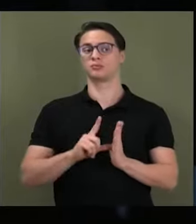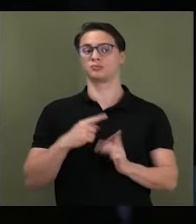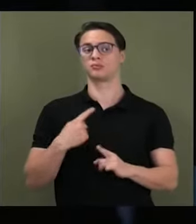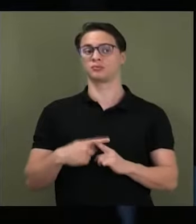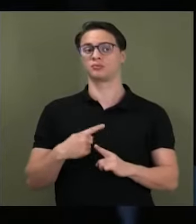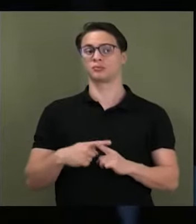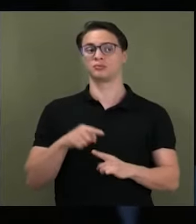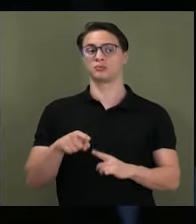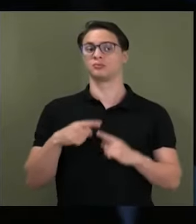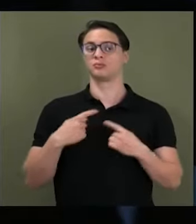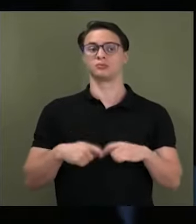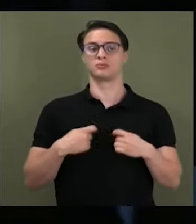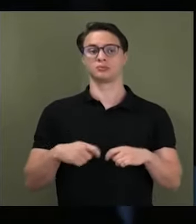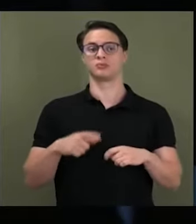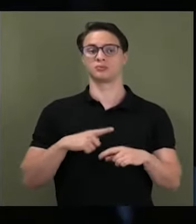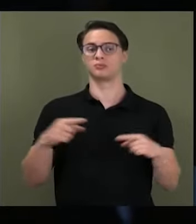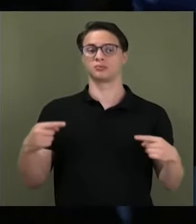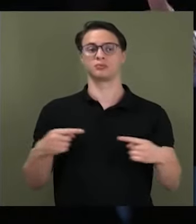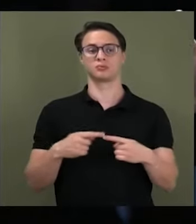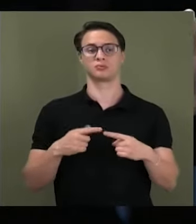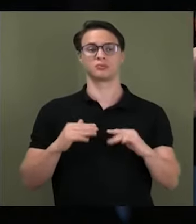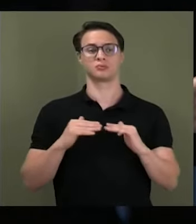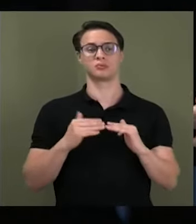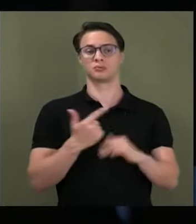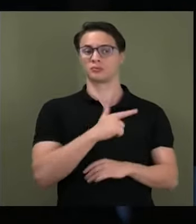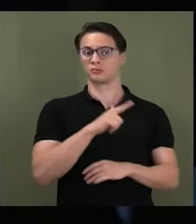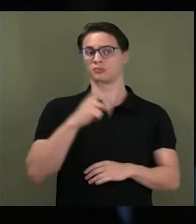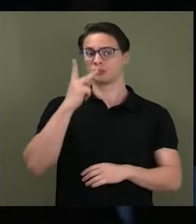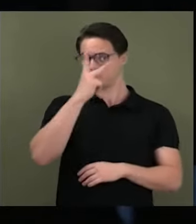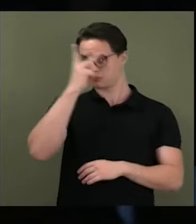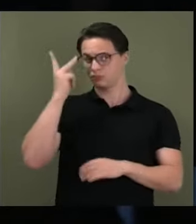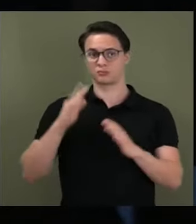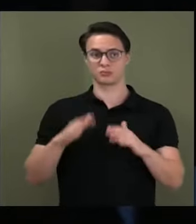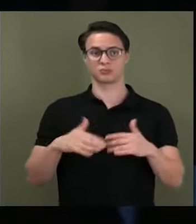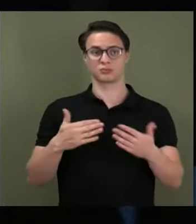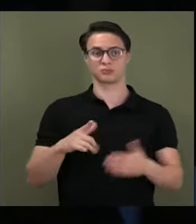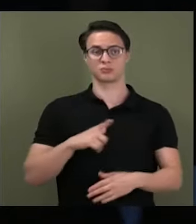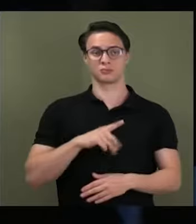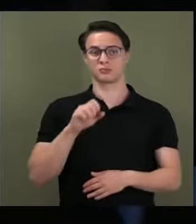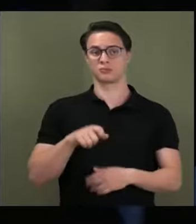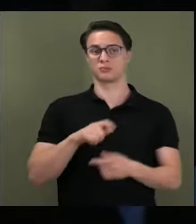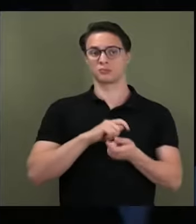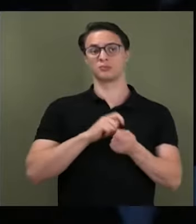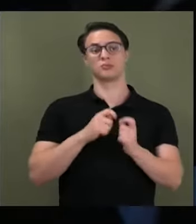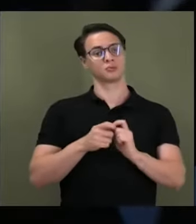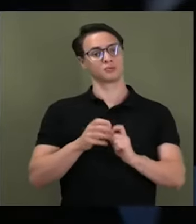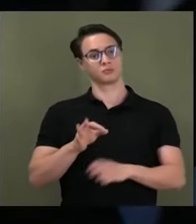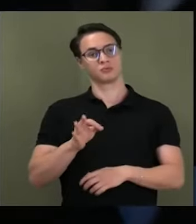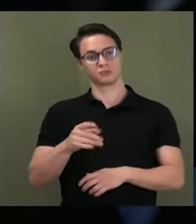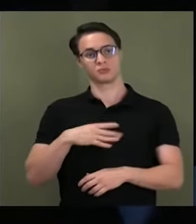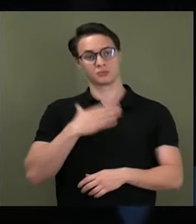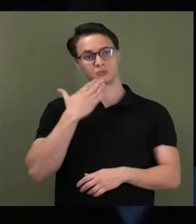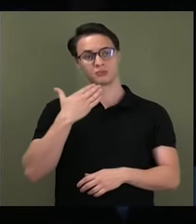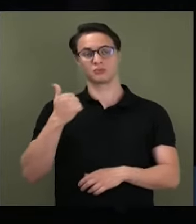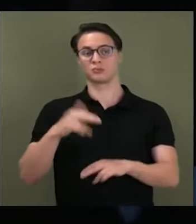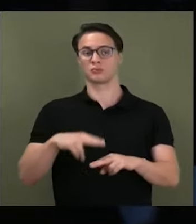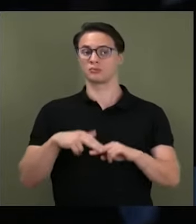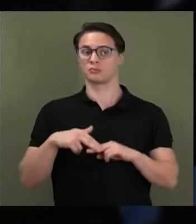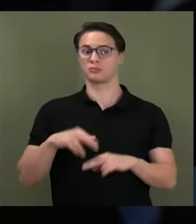ele precisa estar em condições iguais com os outros candidatos. Então, há sim aperfeiçoamento, há melhoria. Por